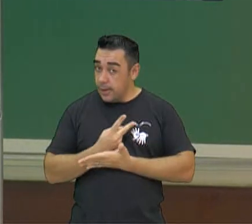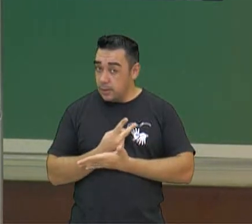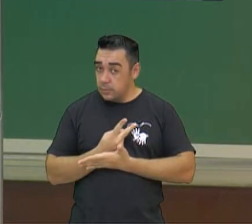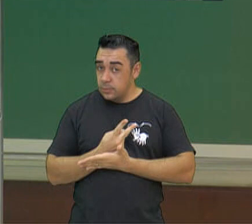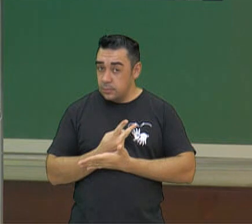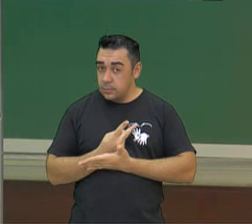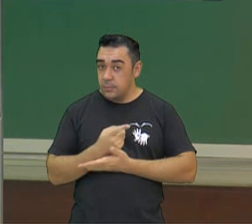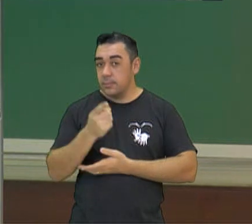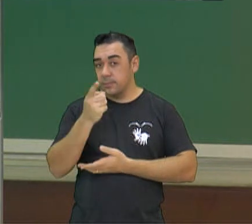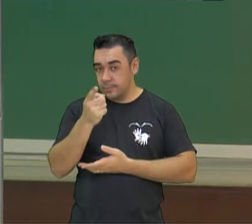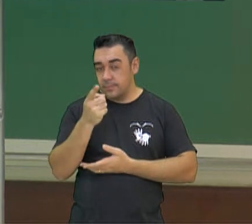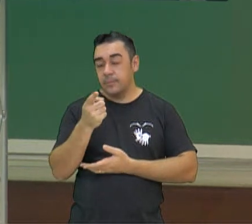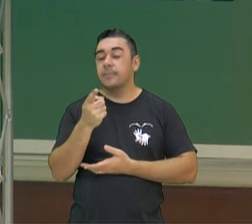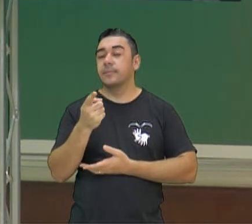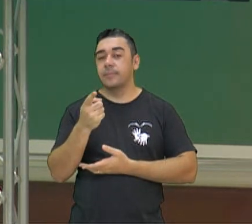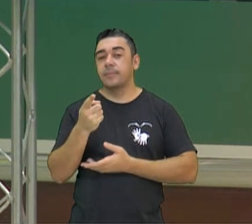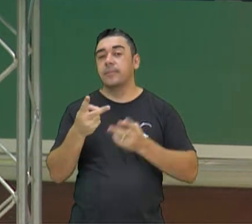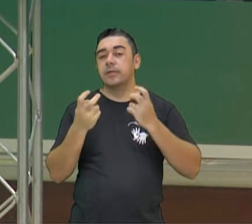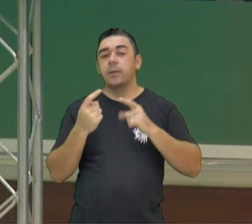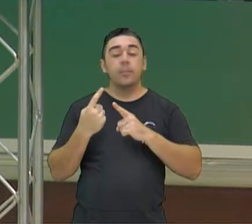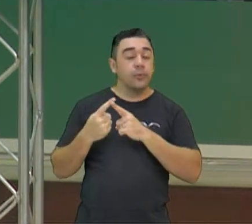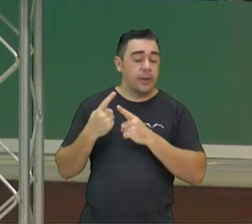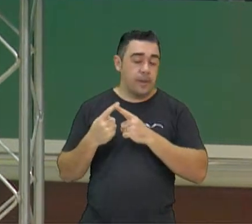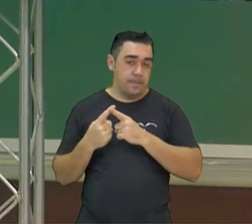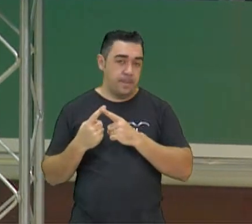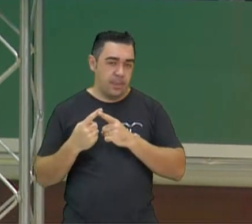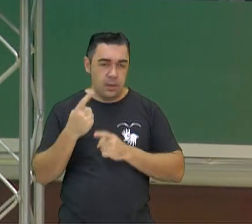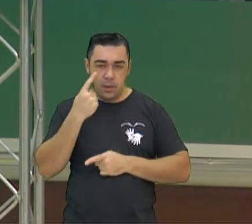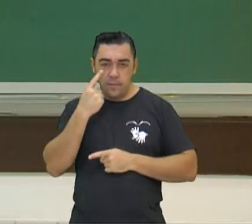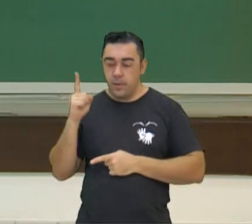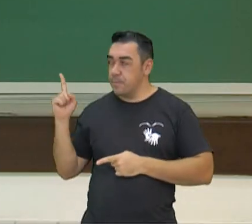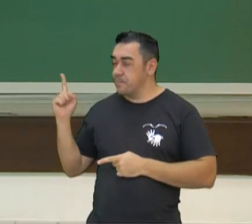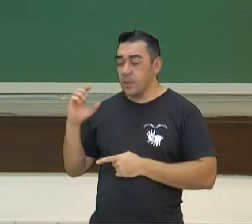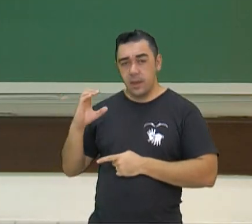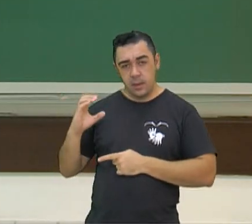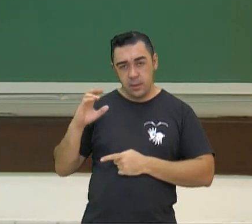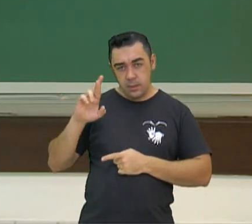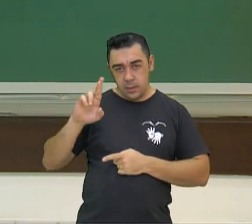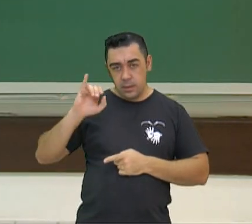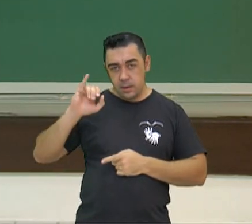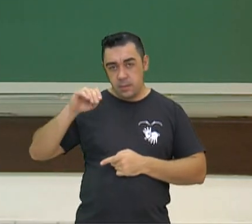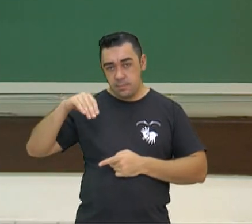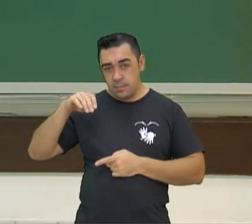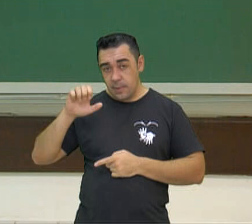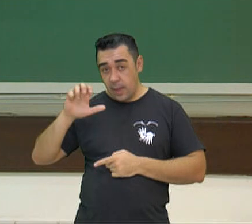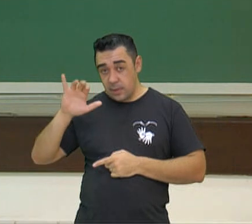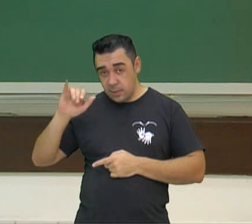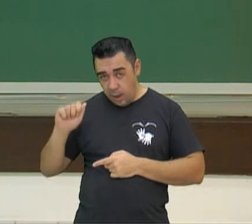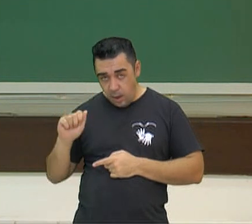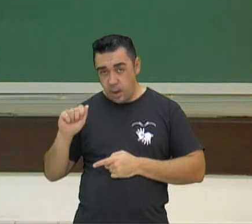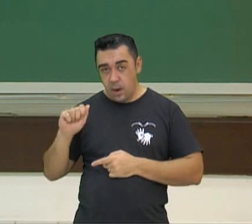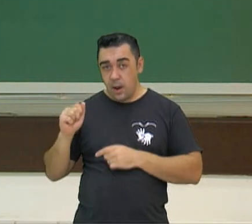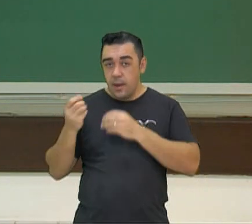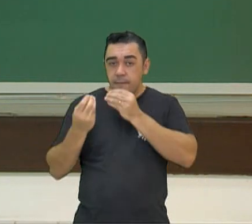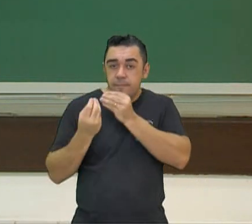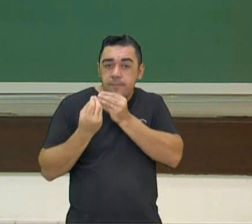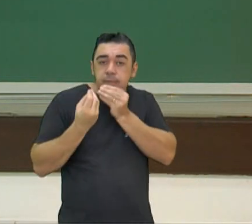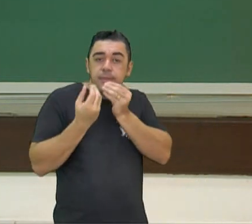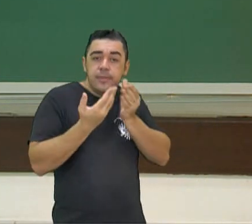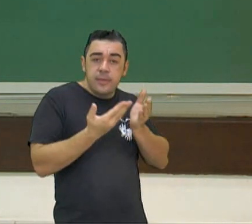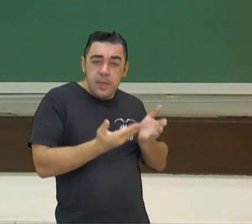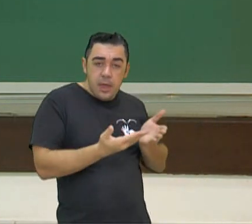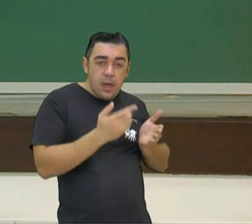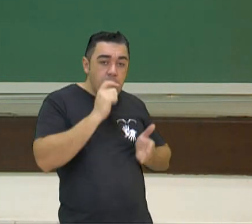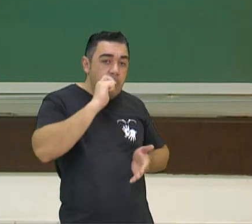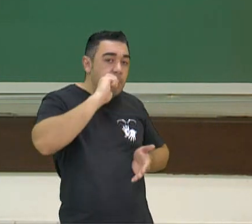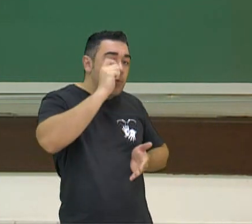tá certo. Por quê? Veja, a Crimeia foi dado para a Ucrânia por